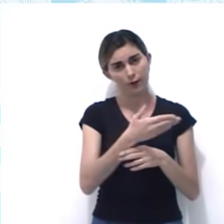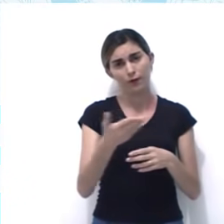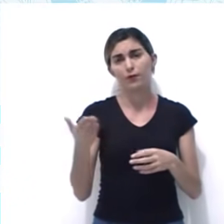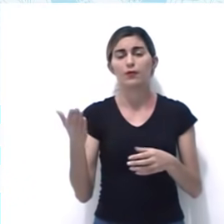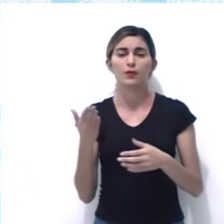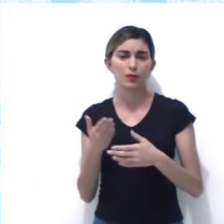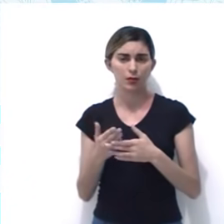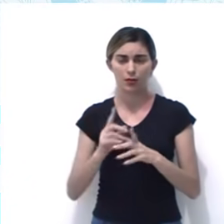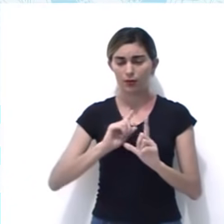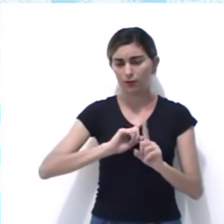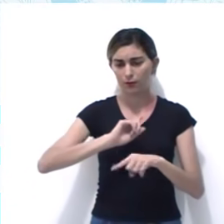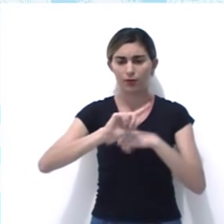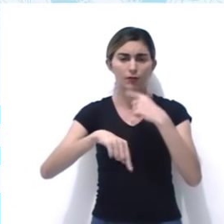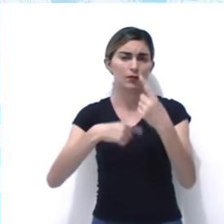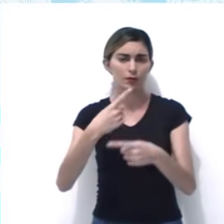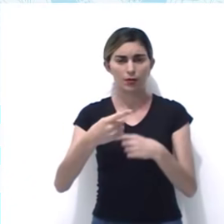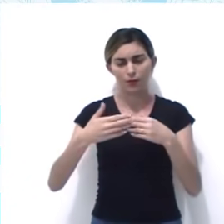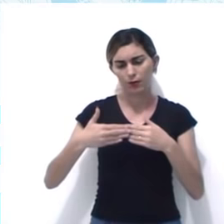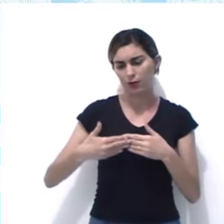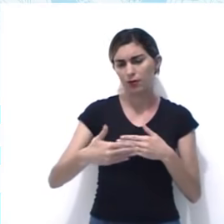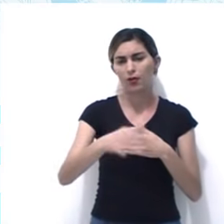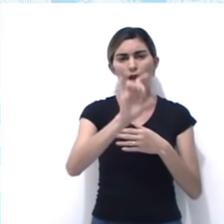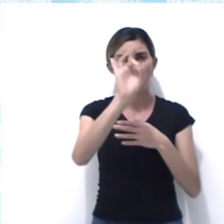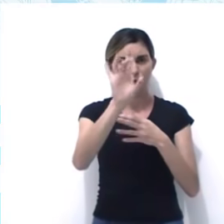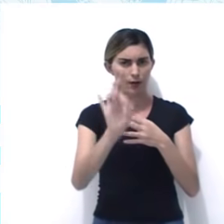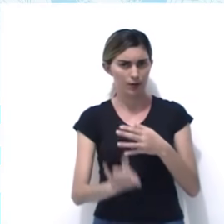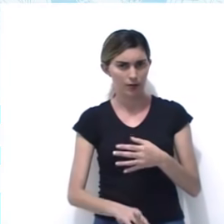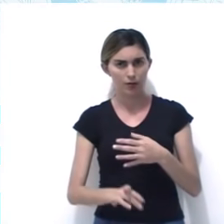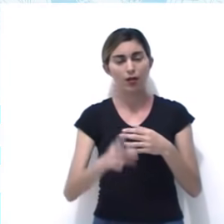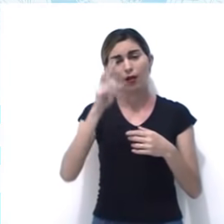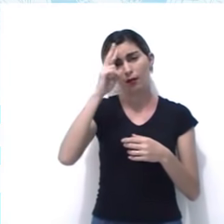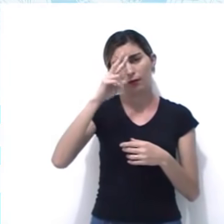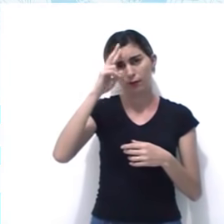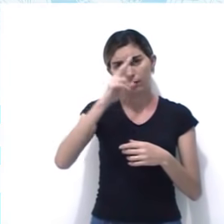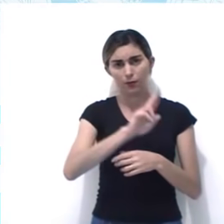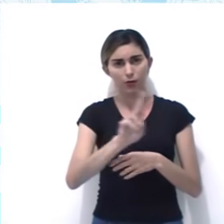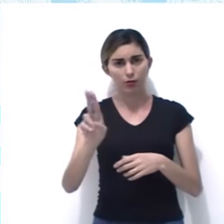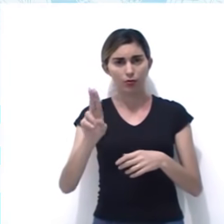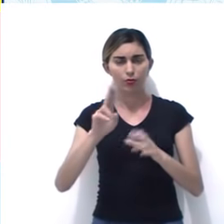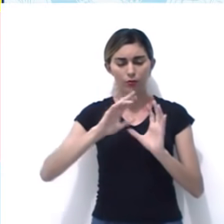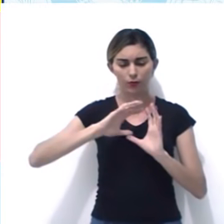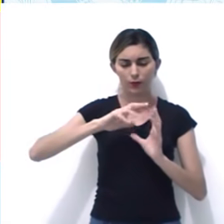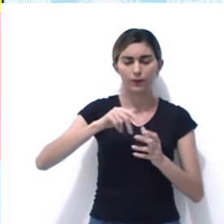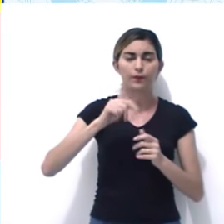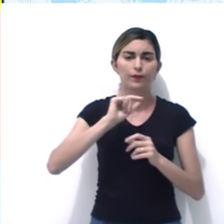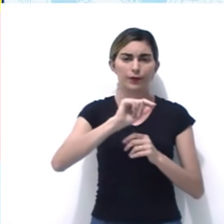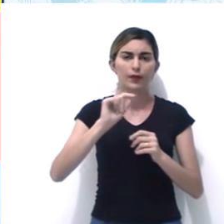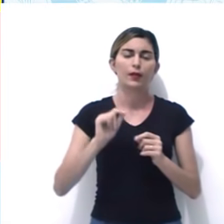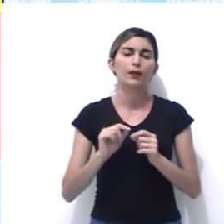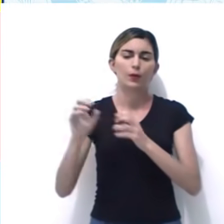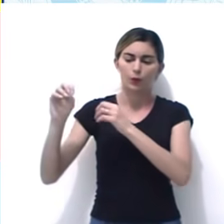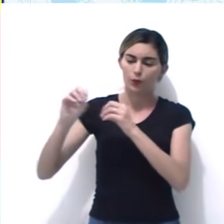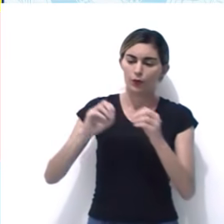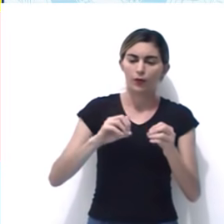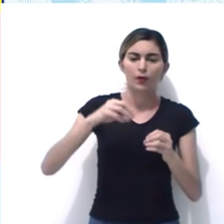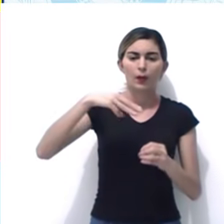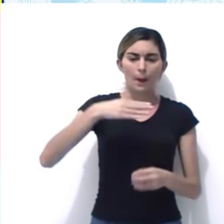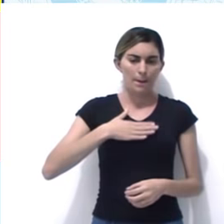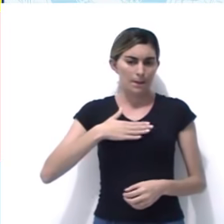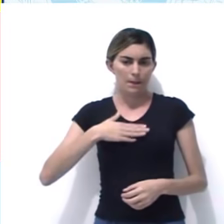depois a partir de cada inicial lembrar o nome do planeta então é a seguinte frase minha